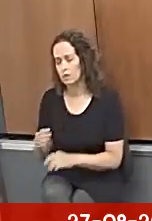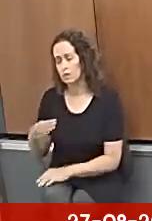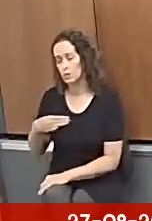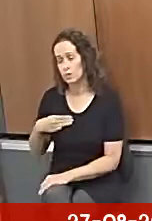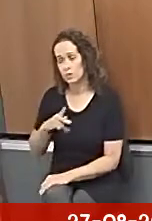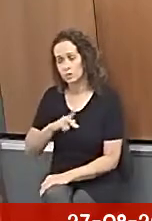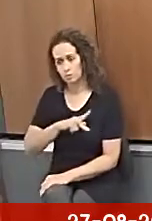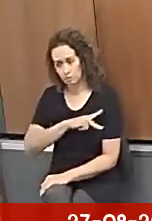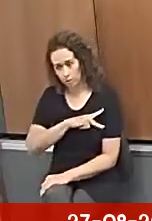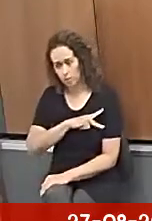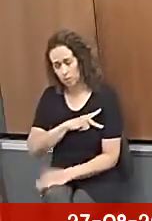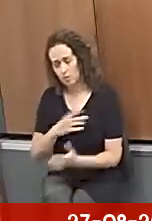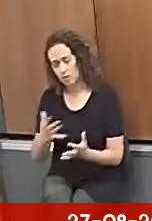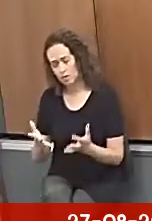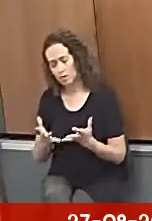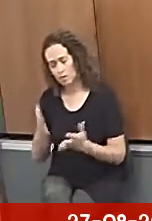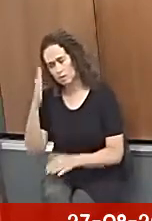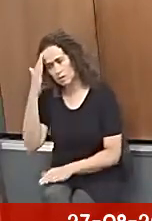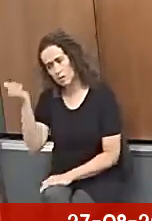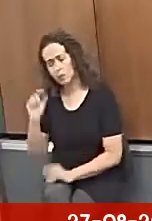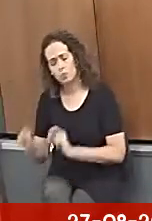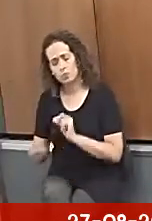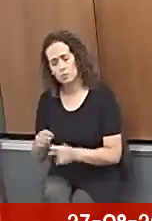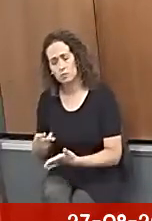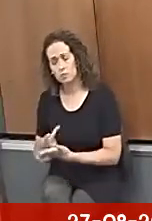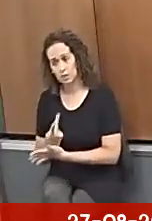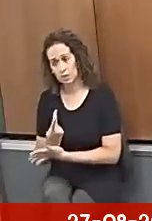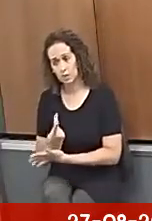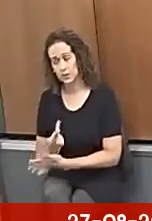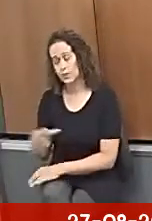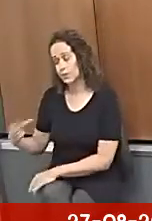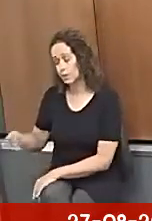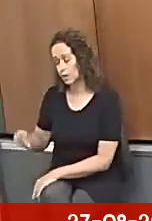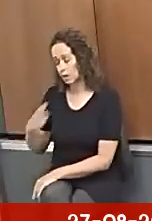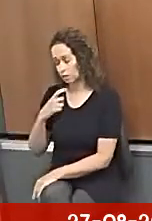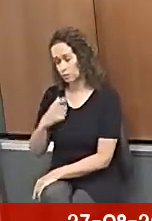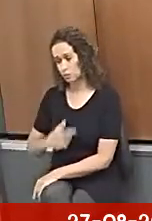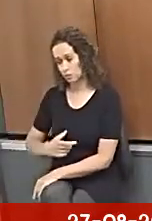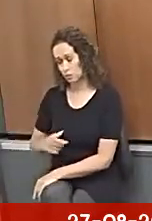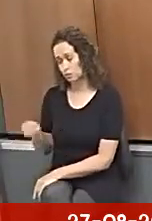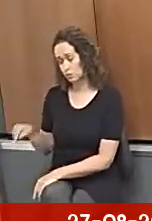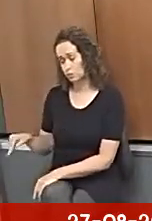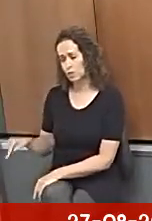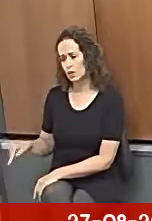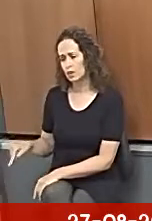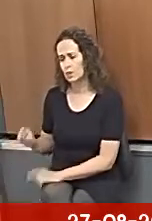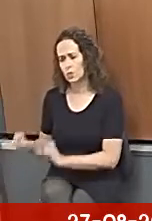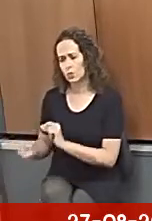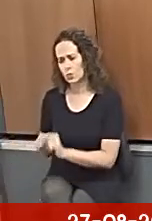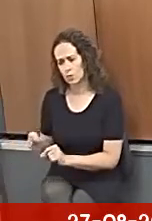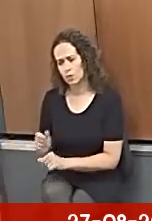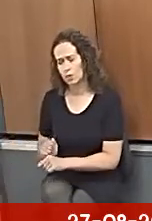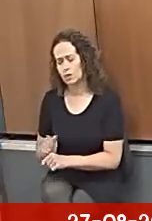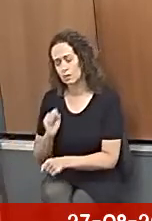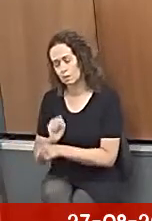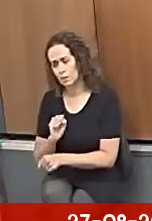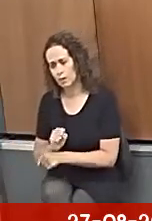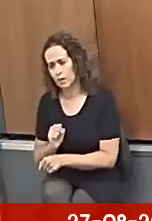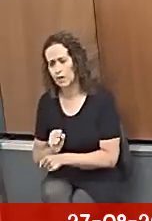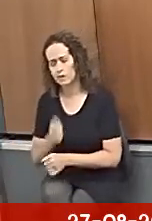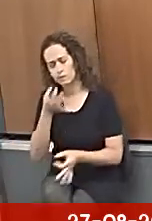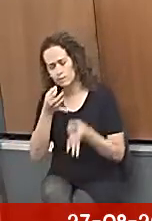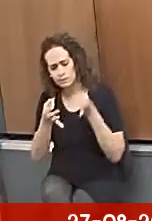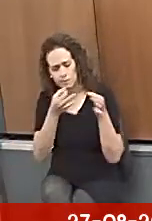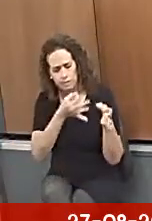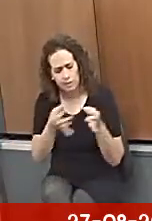público ea postura da minas arena nesse processo foi de ouvir participa das vistorias